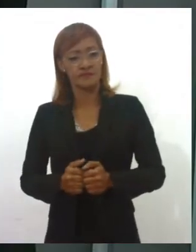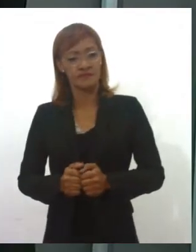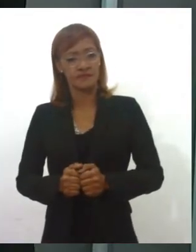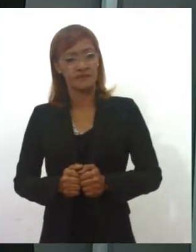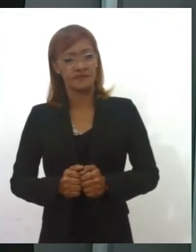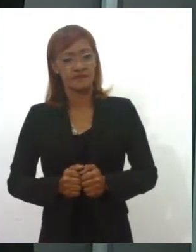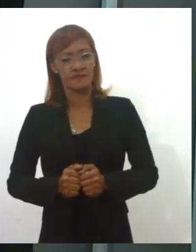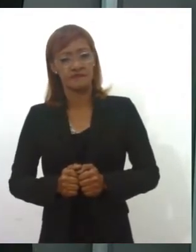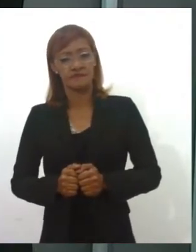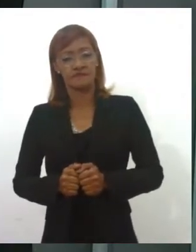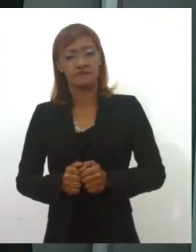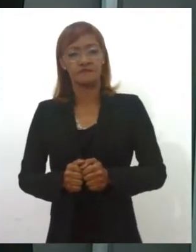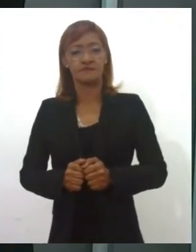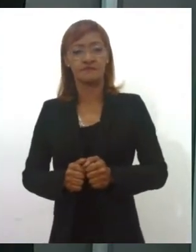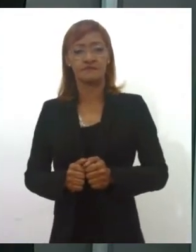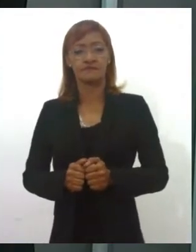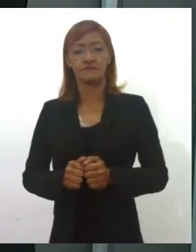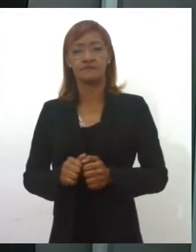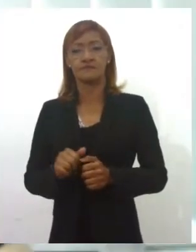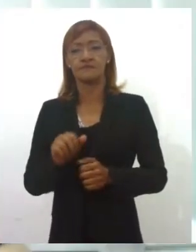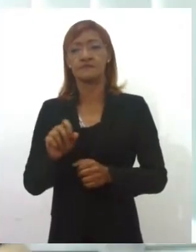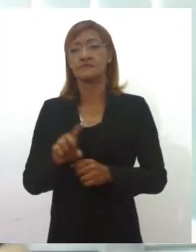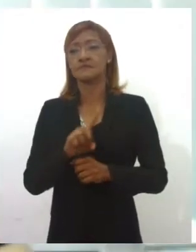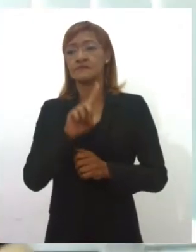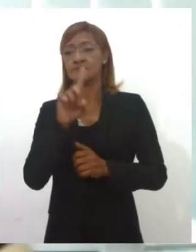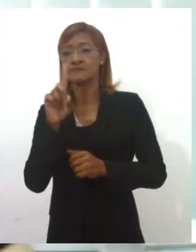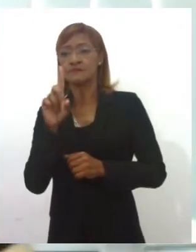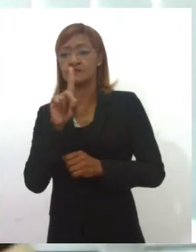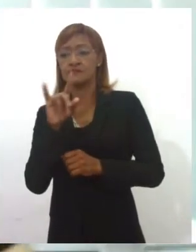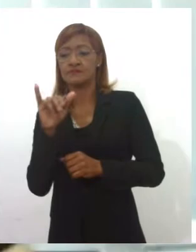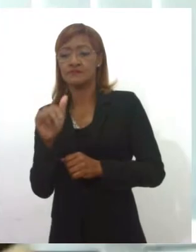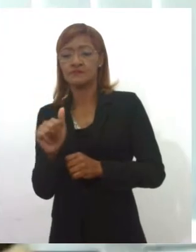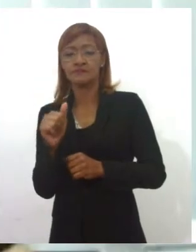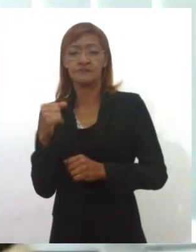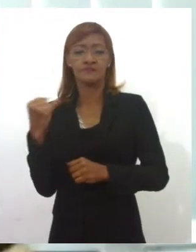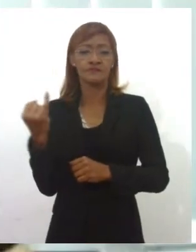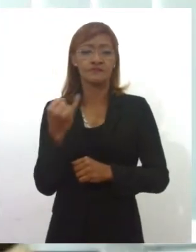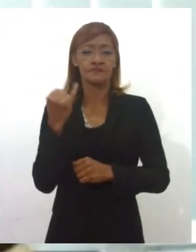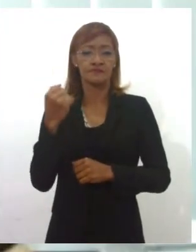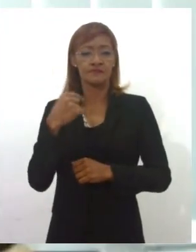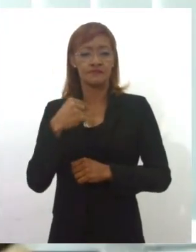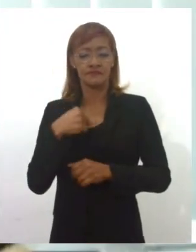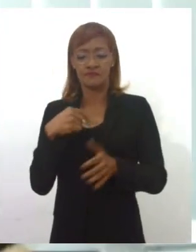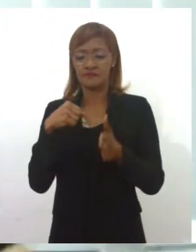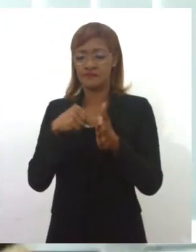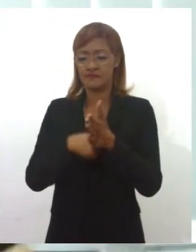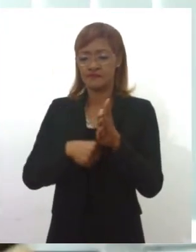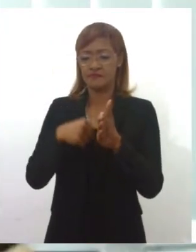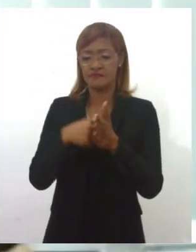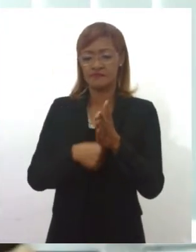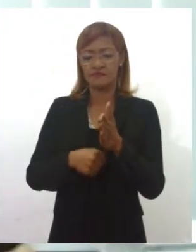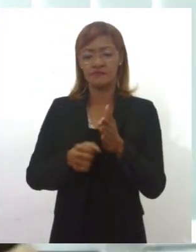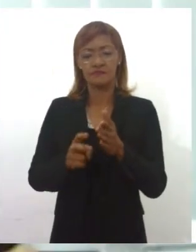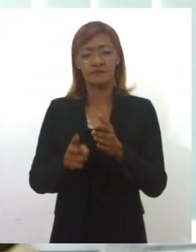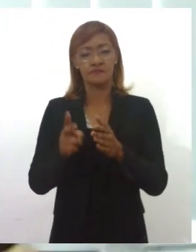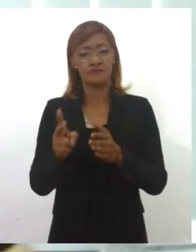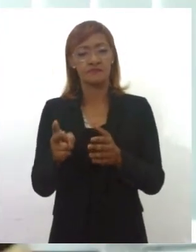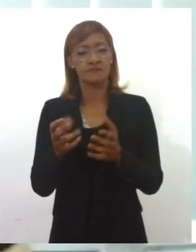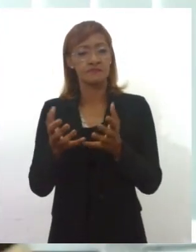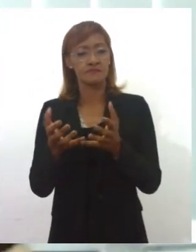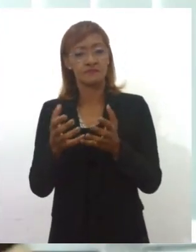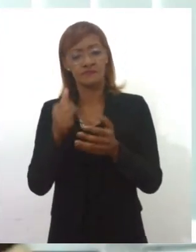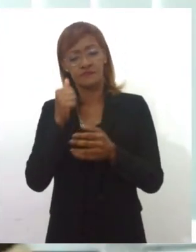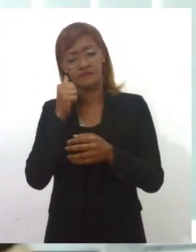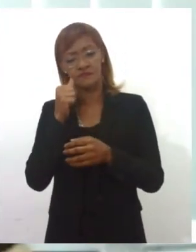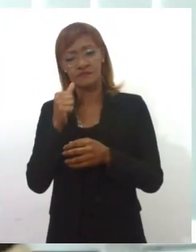e eu destaco uma data muito importante Principalmente eu que sou uma lutadora árdua demais mulheres na